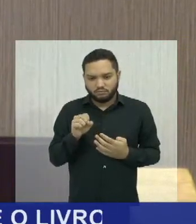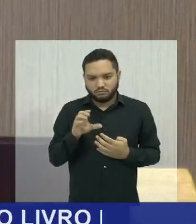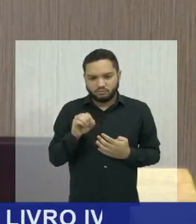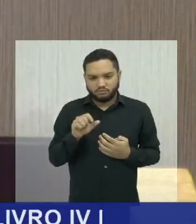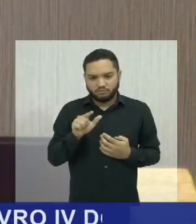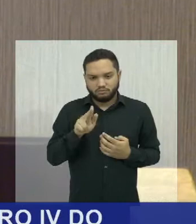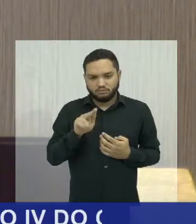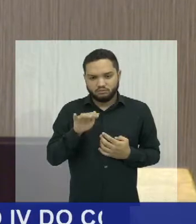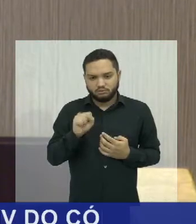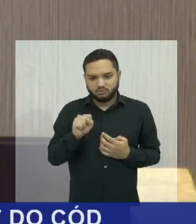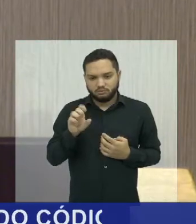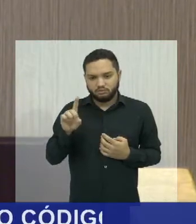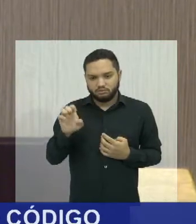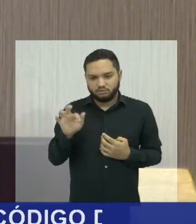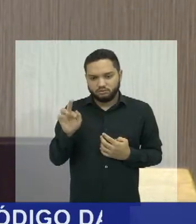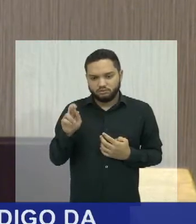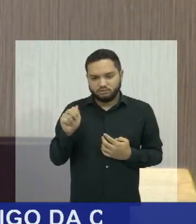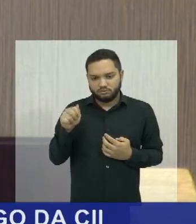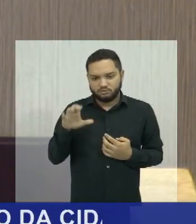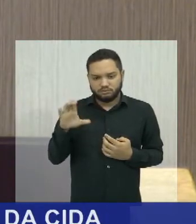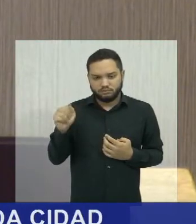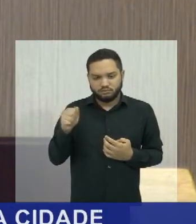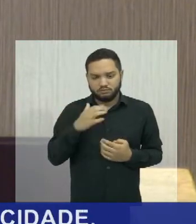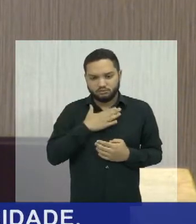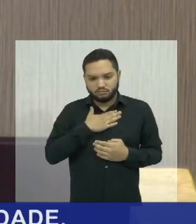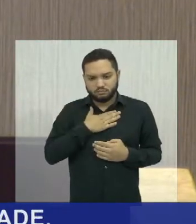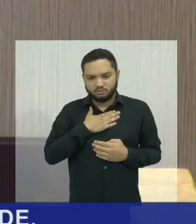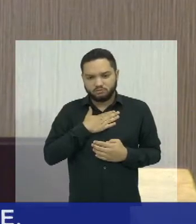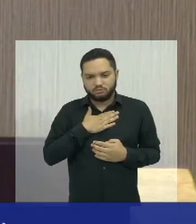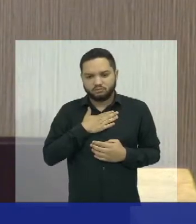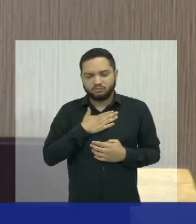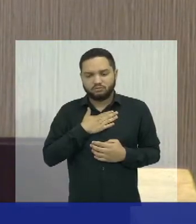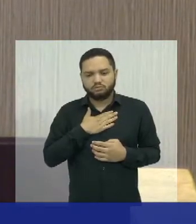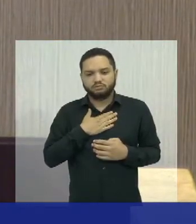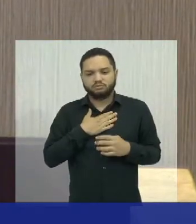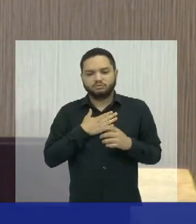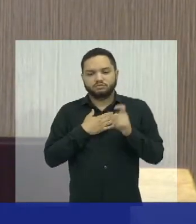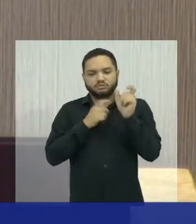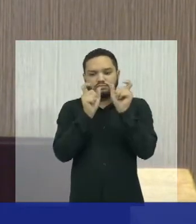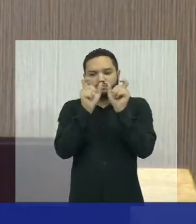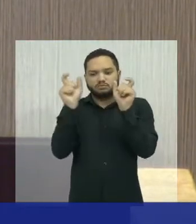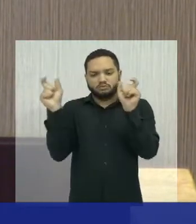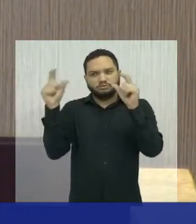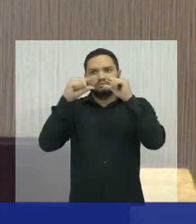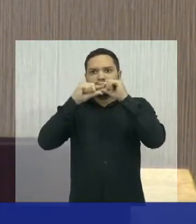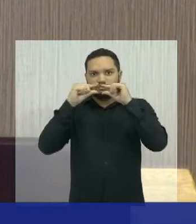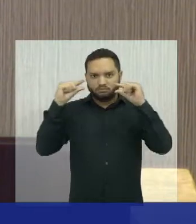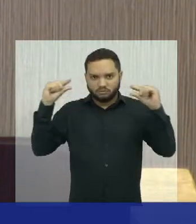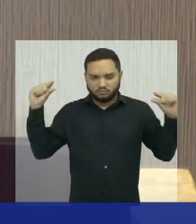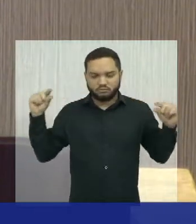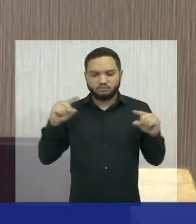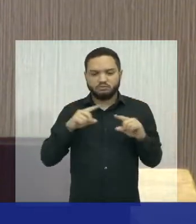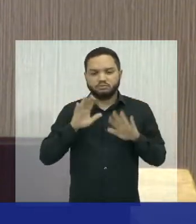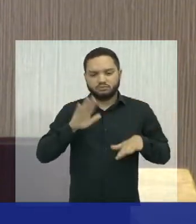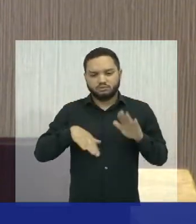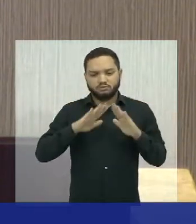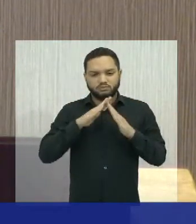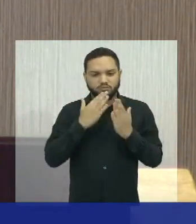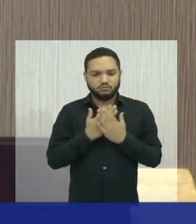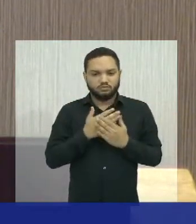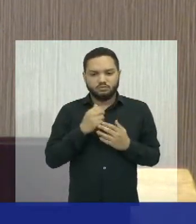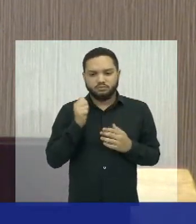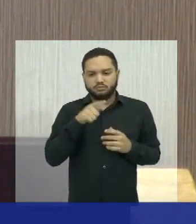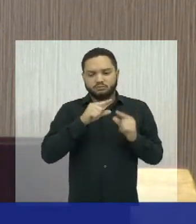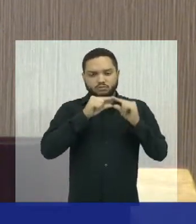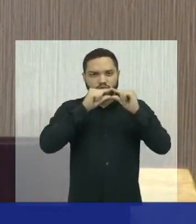de França, no Bom Jardim, é a minha. Escola Luiz de França, o nome parece grande. Mas tem escola com nome muito maior, que eu